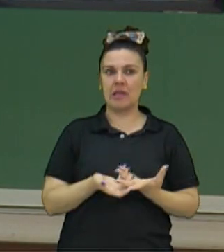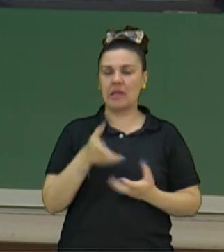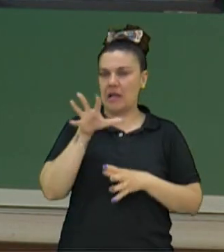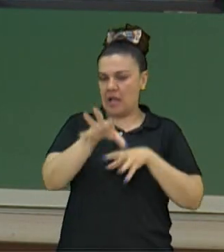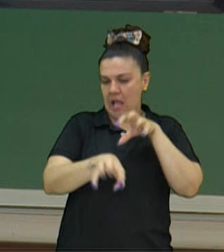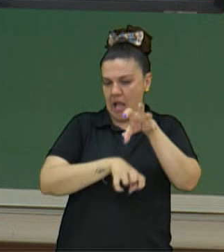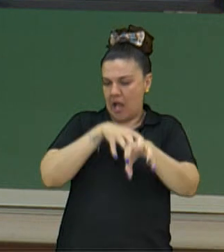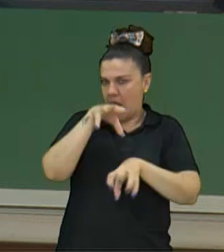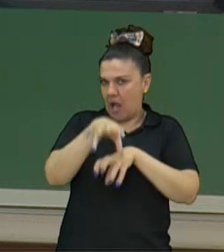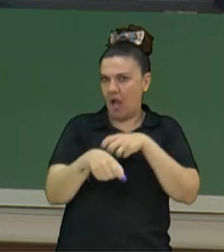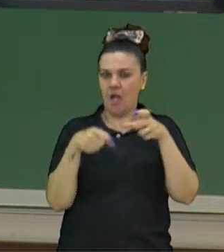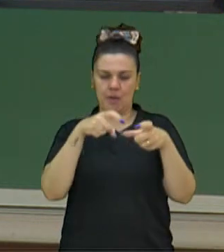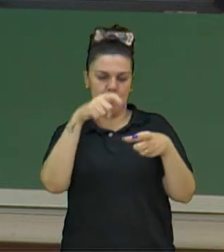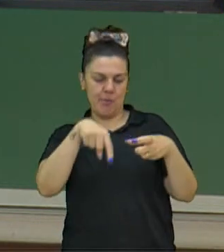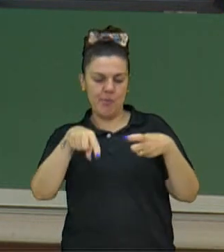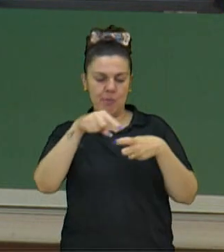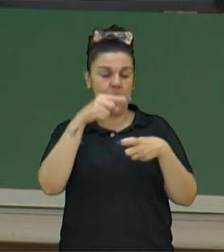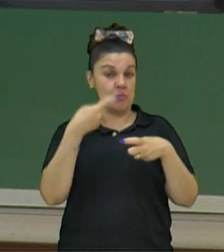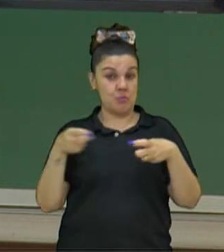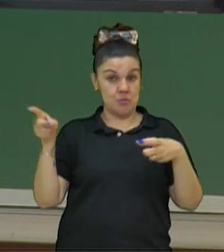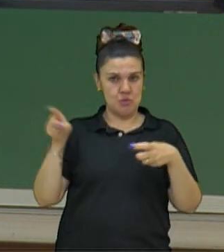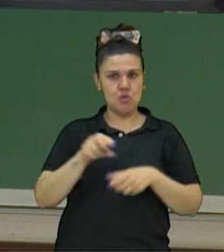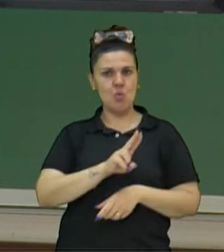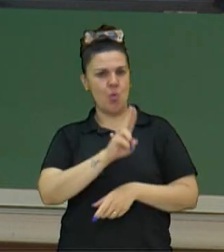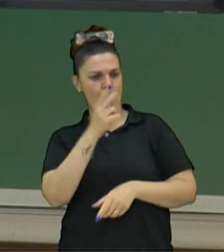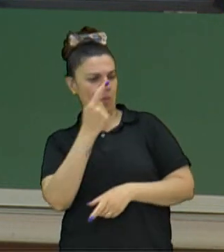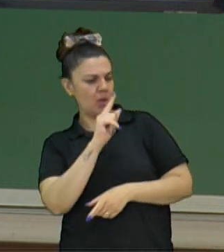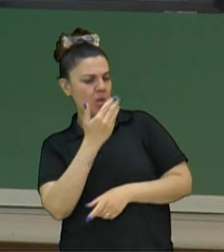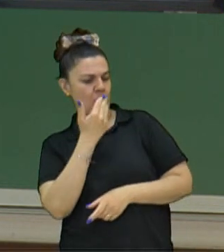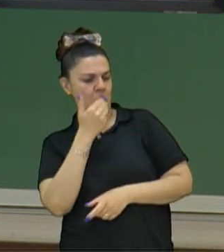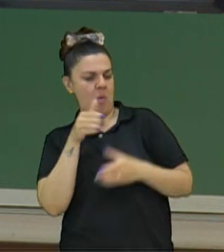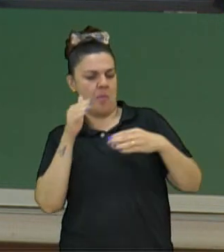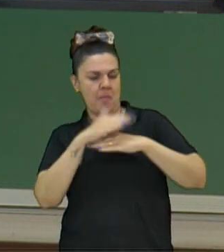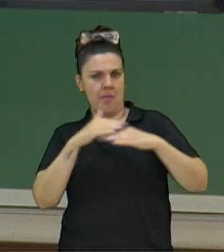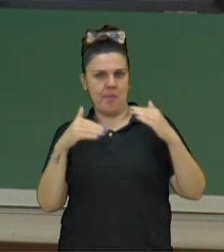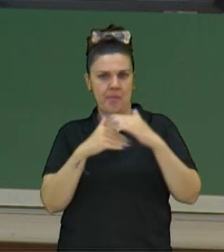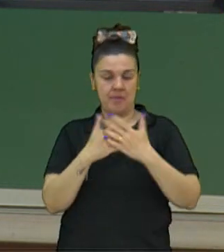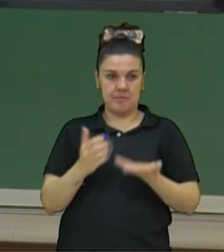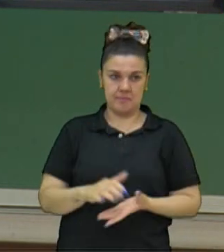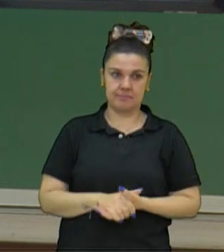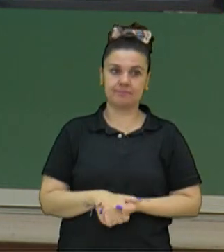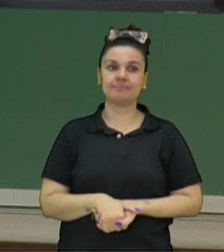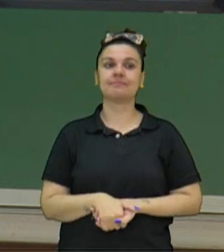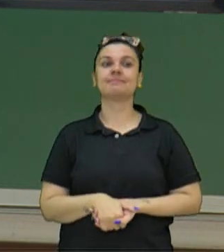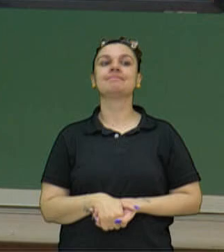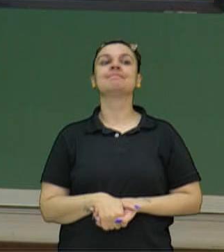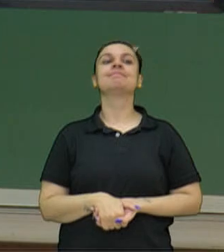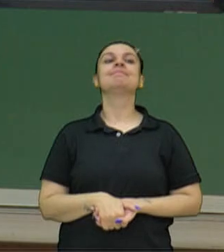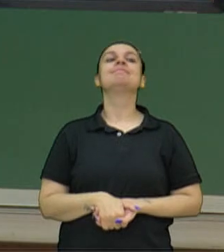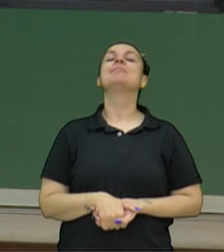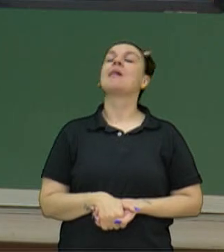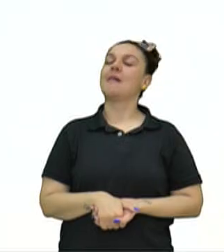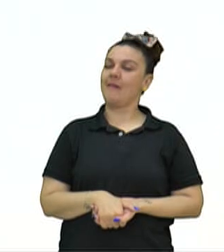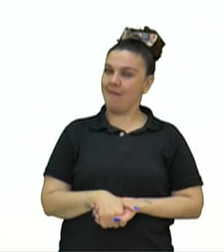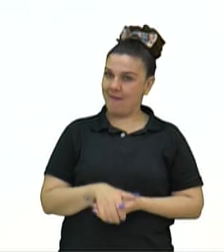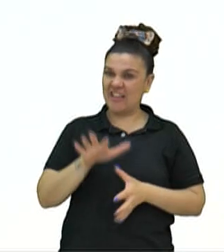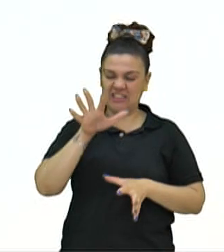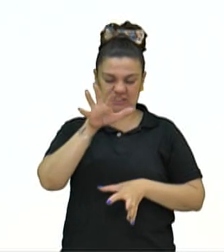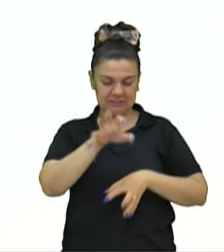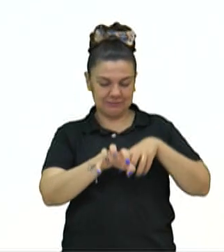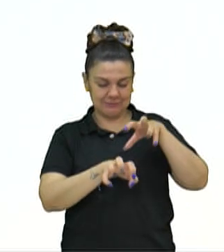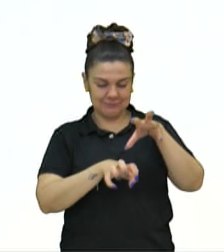arranhou o disco ou ele não comeu a lasanha? O que você colocou? O que ele fez? Ele